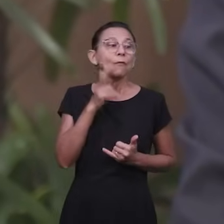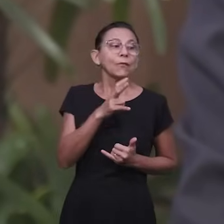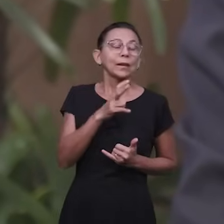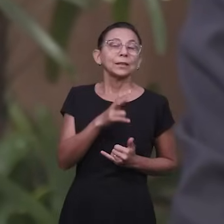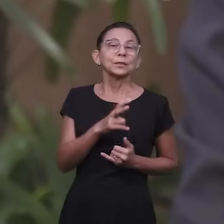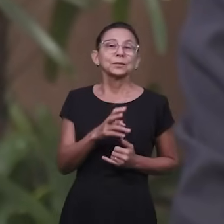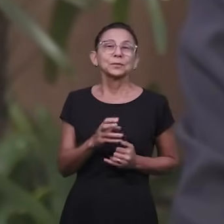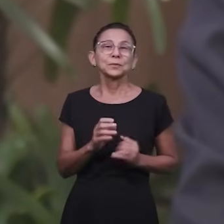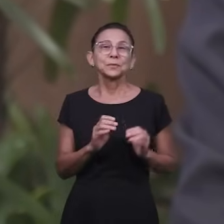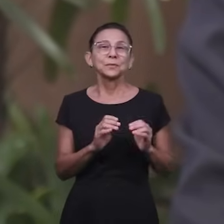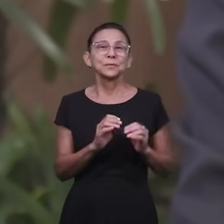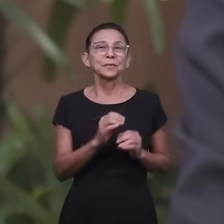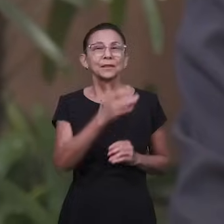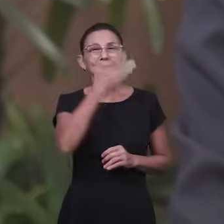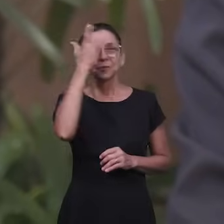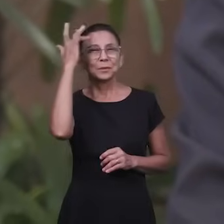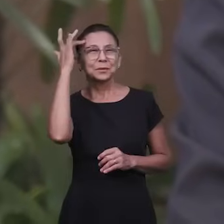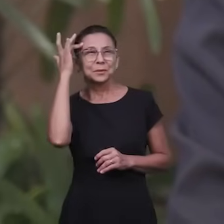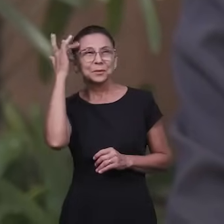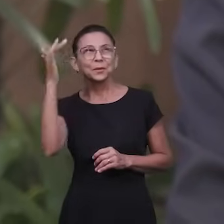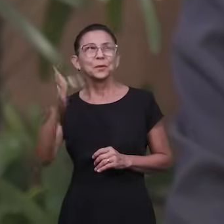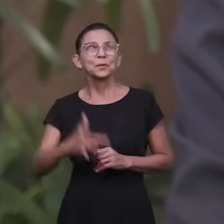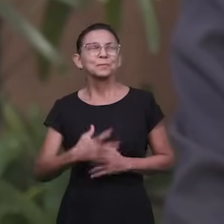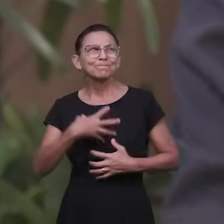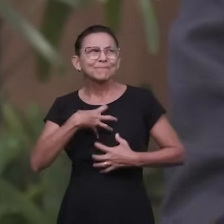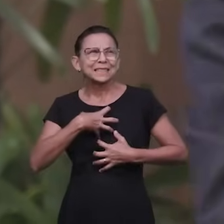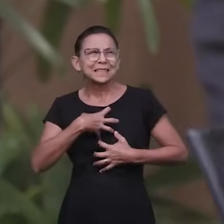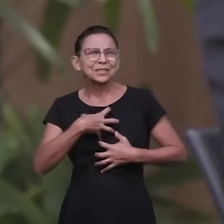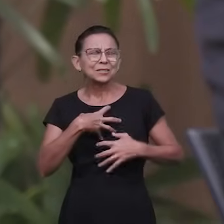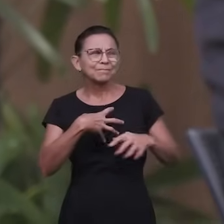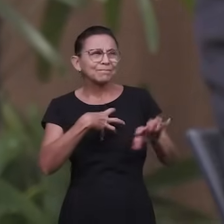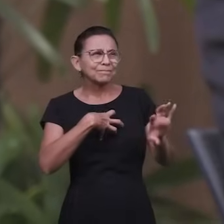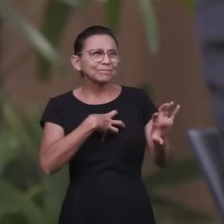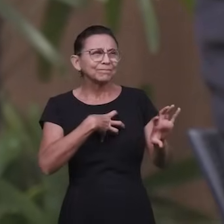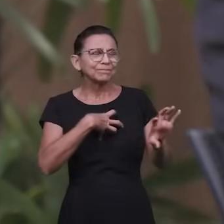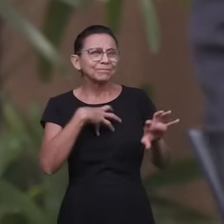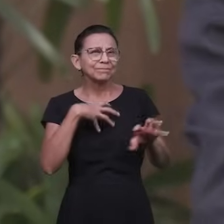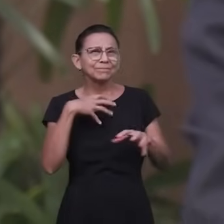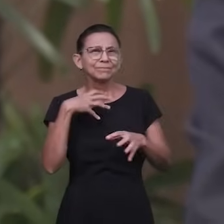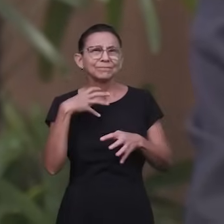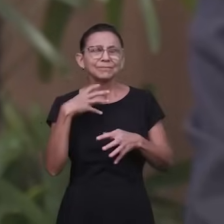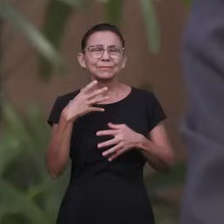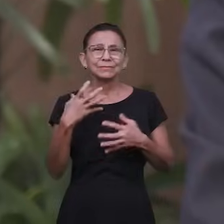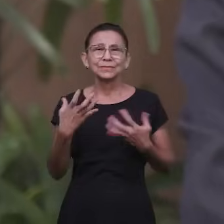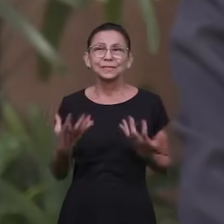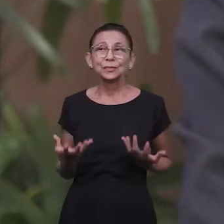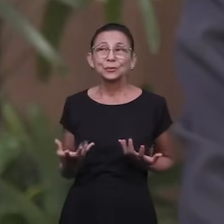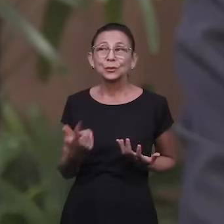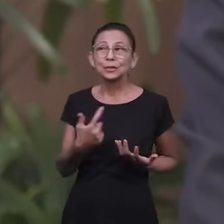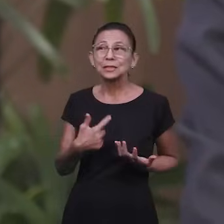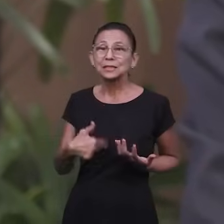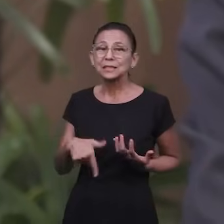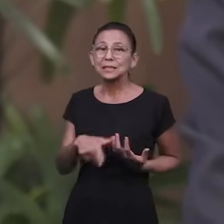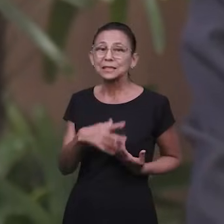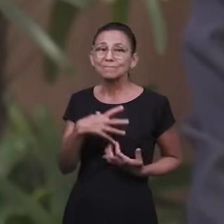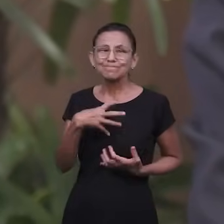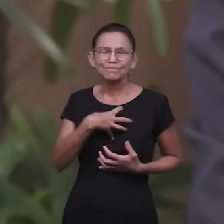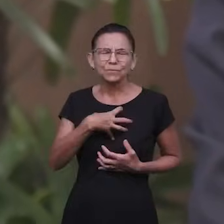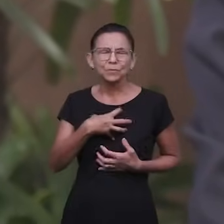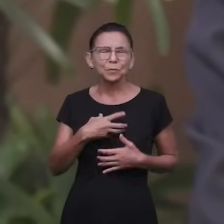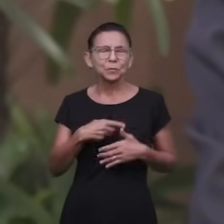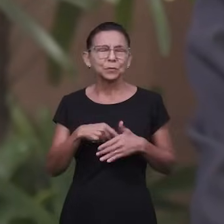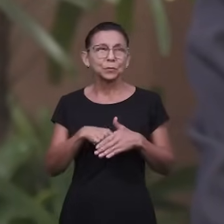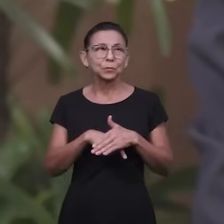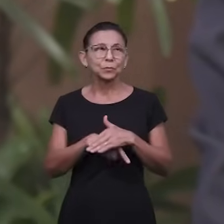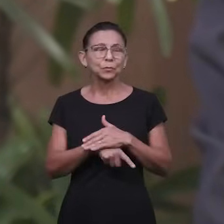passa a ser parte nossa. Nós saímos dali, mas aquilo fica no nosso coração, né? A necessidade